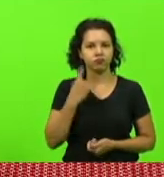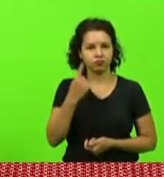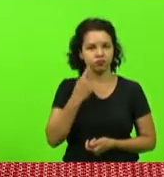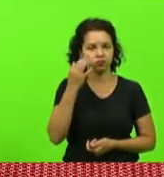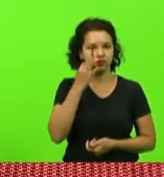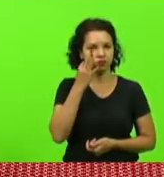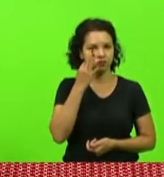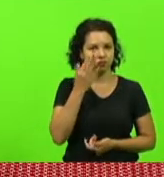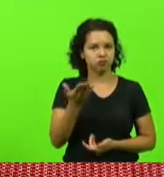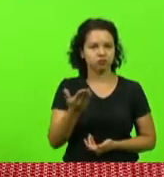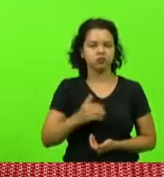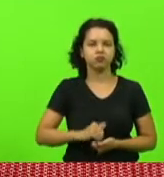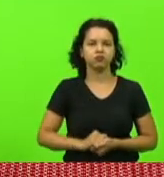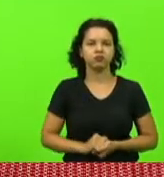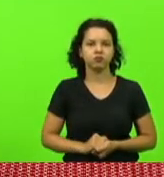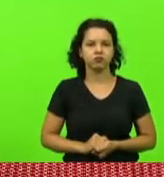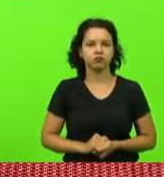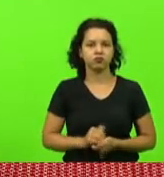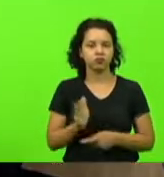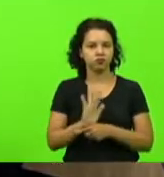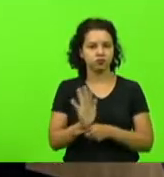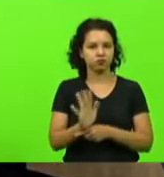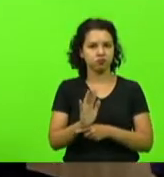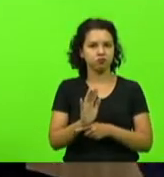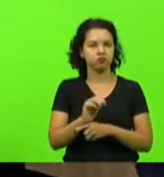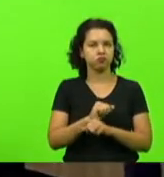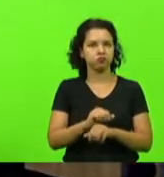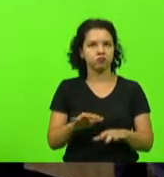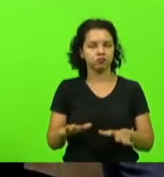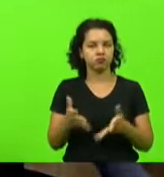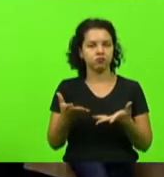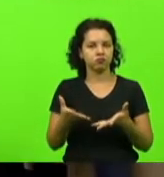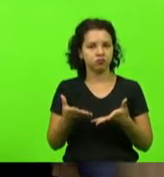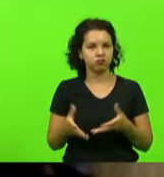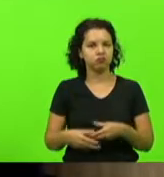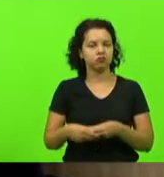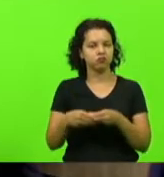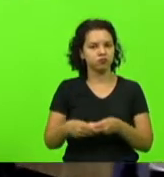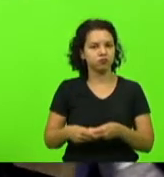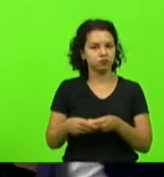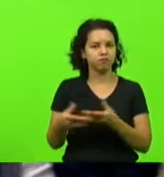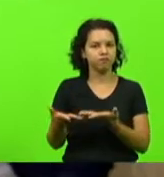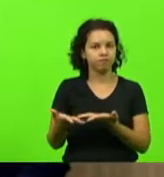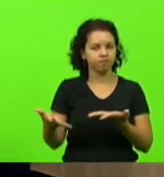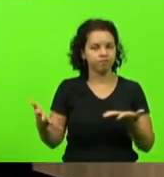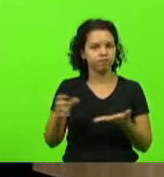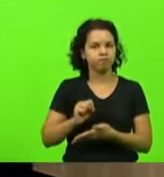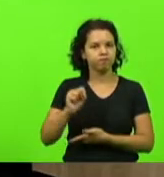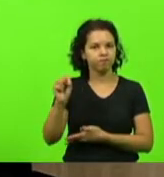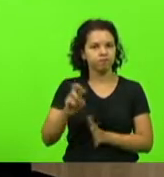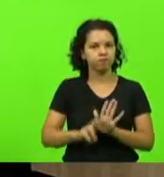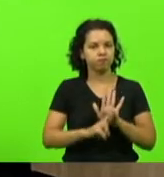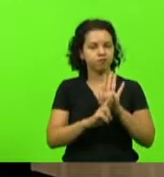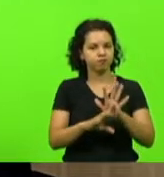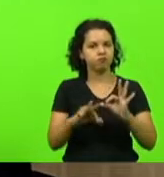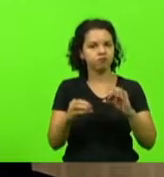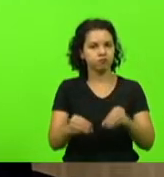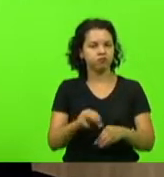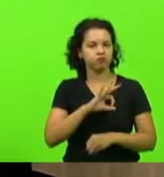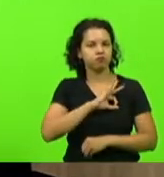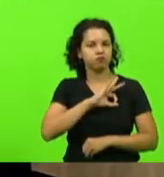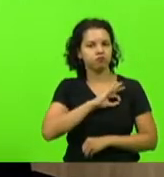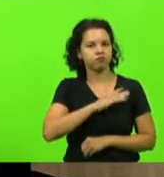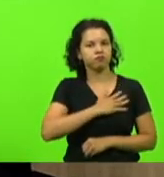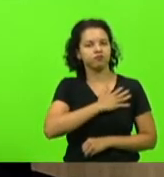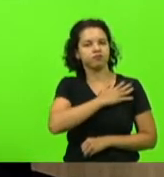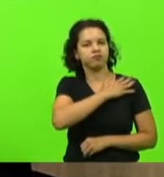palavra. Esse vídeo viralizou e eu quero cumprimentar esses heróis, né? E ele, representando toda a nossa briosa Polícia Militar, foi